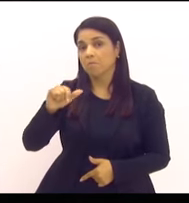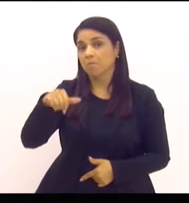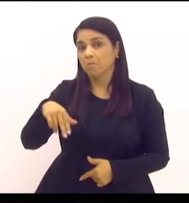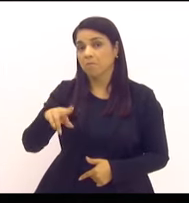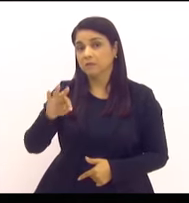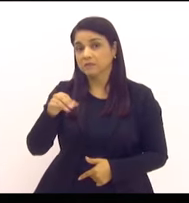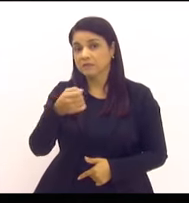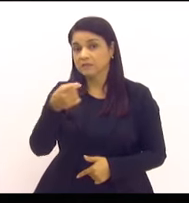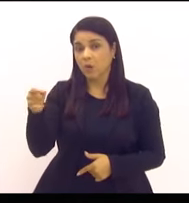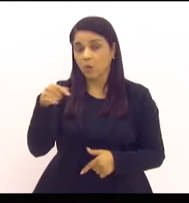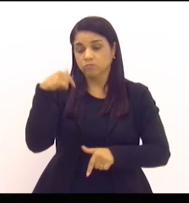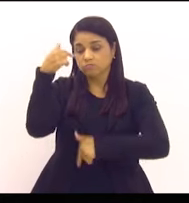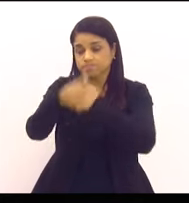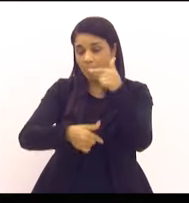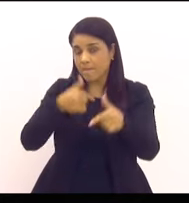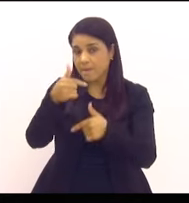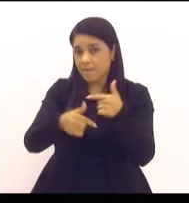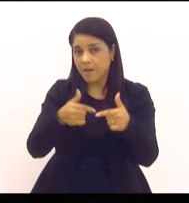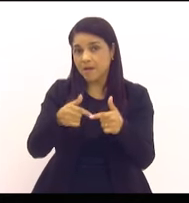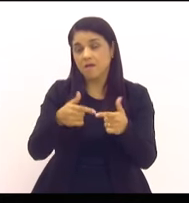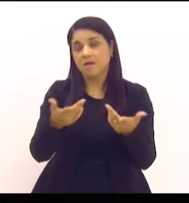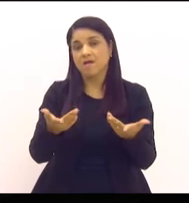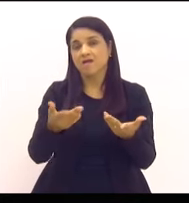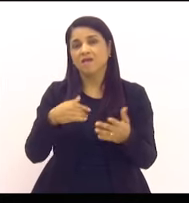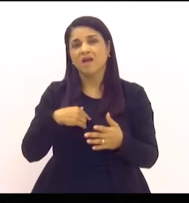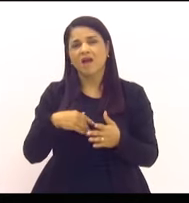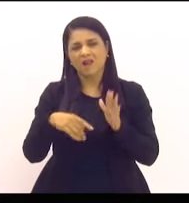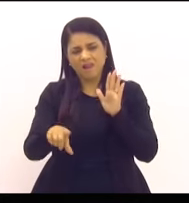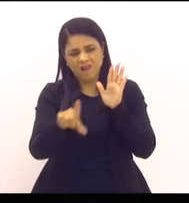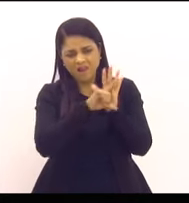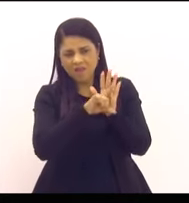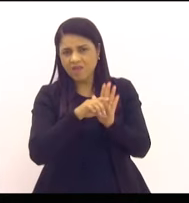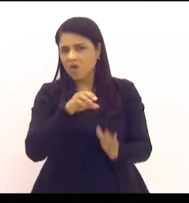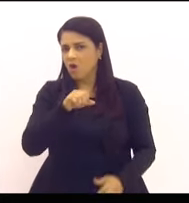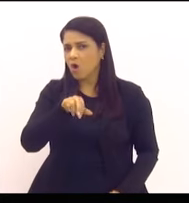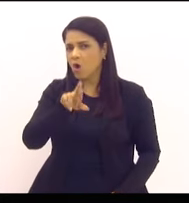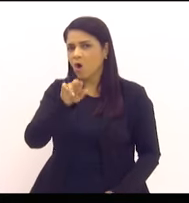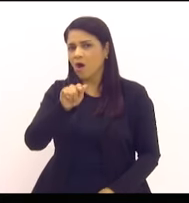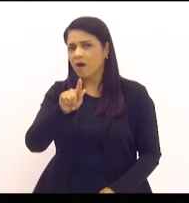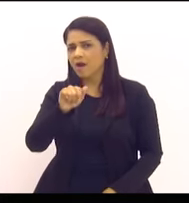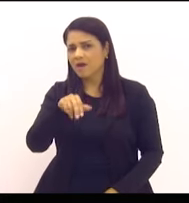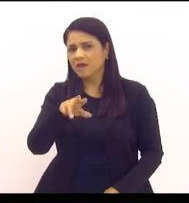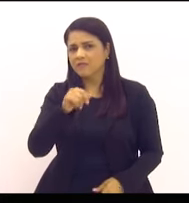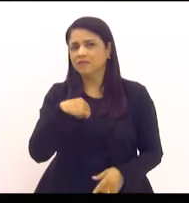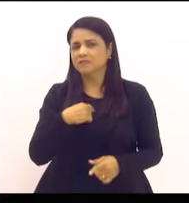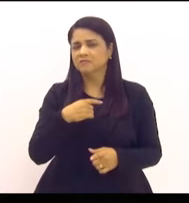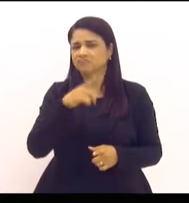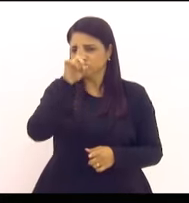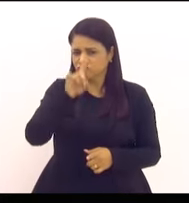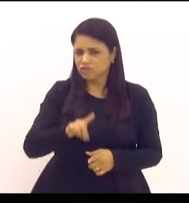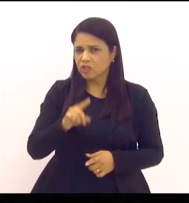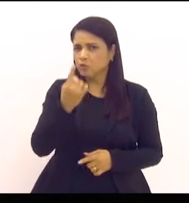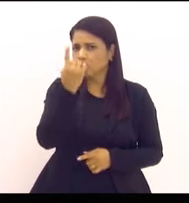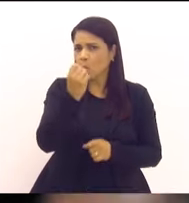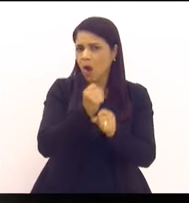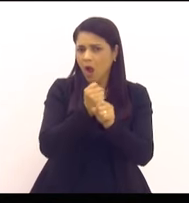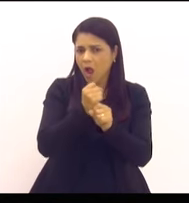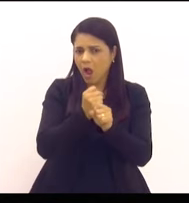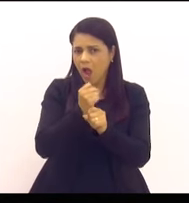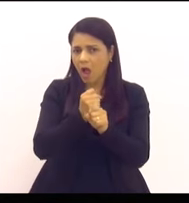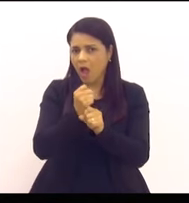A lei orgânica fala que o ex-secretário tem direito a 1 ano de escolta. Isso é